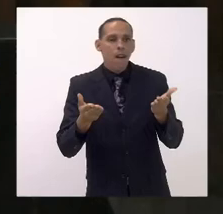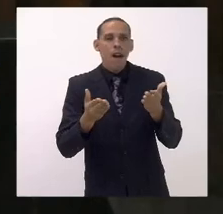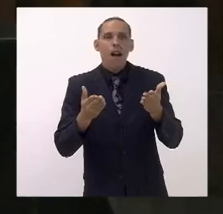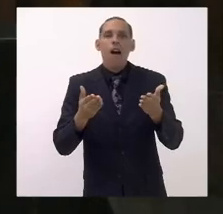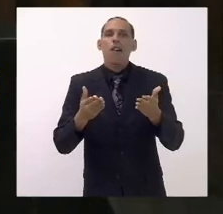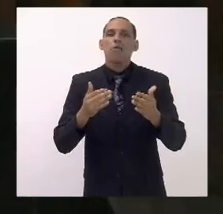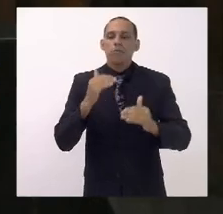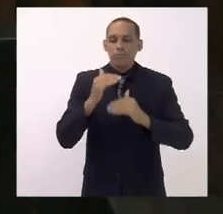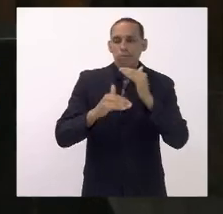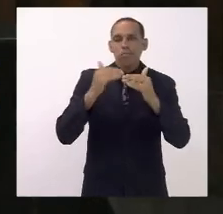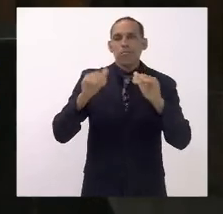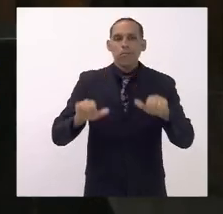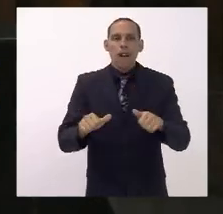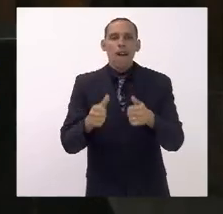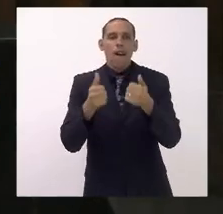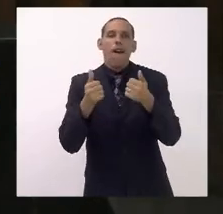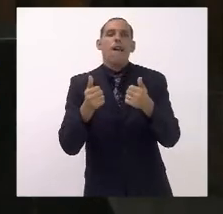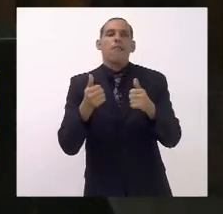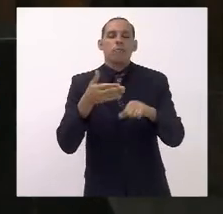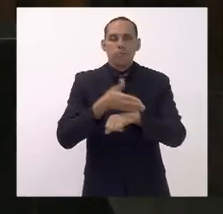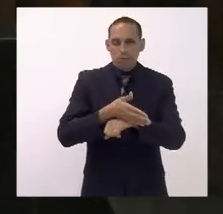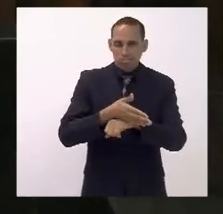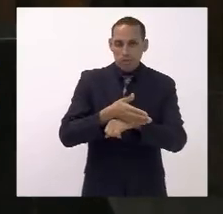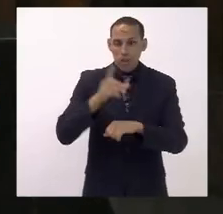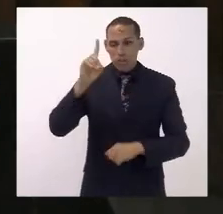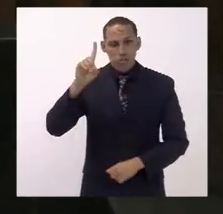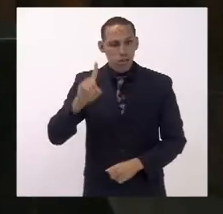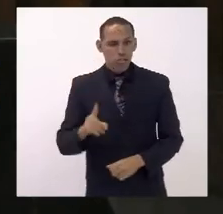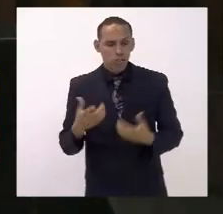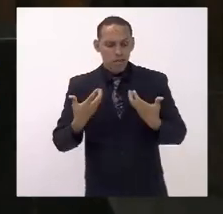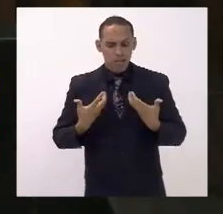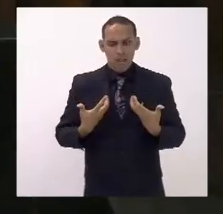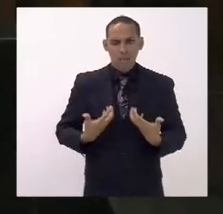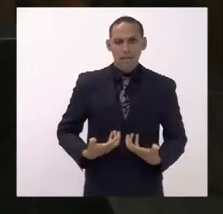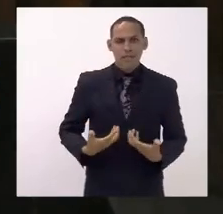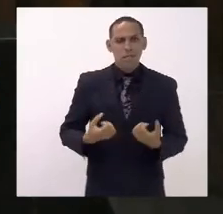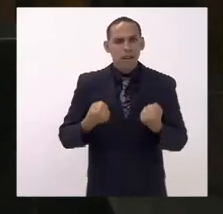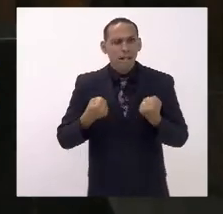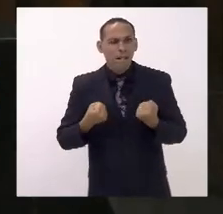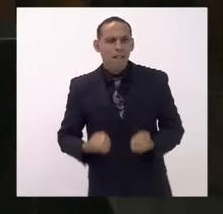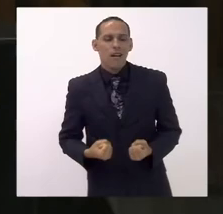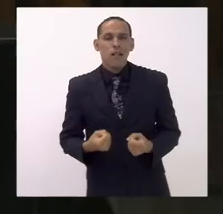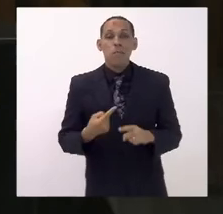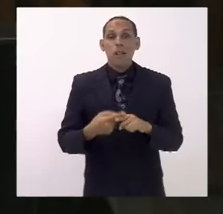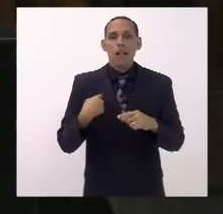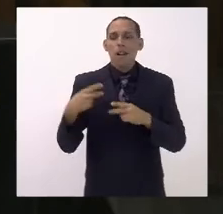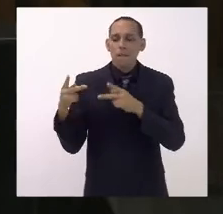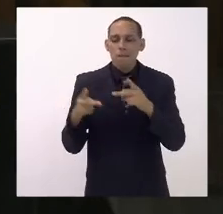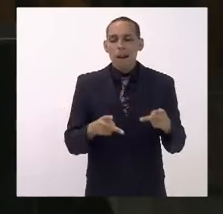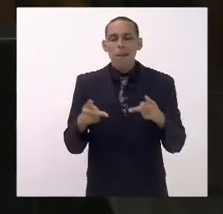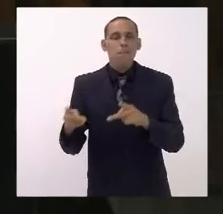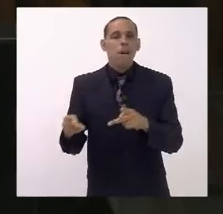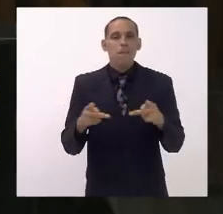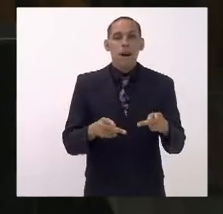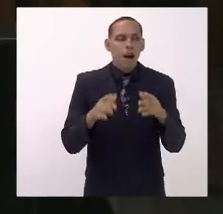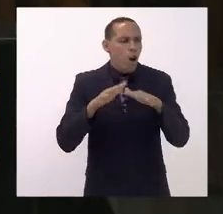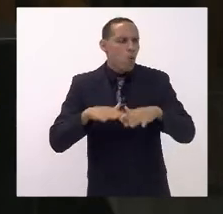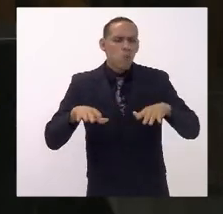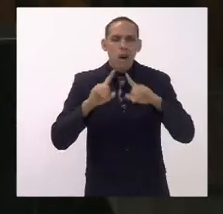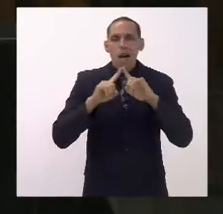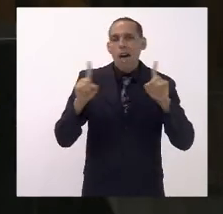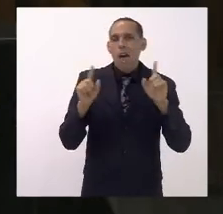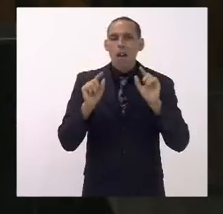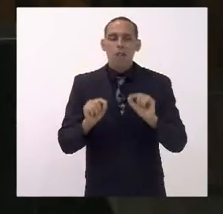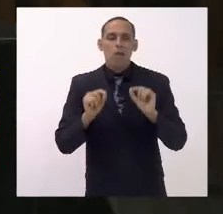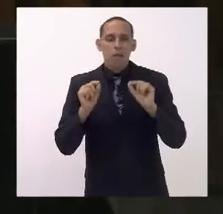Os diretores da escola estão sobrecarregados. Aliás, todas as escolas que eu visitei têm uma queixa em comum. O quadro